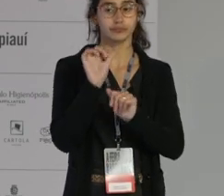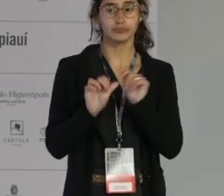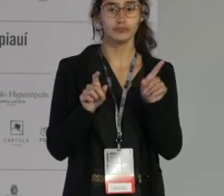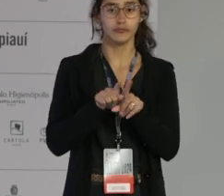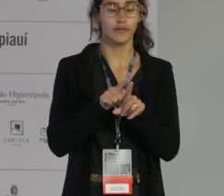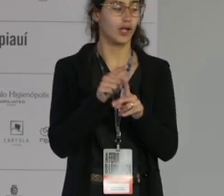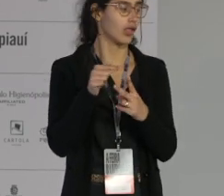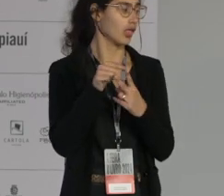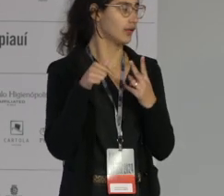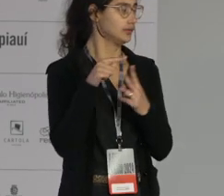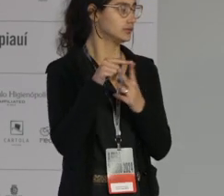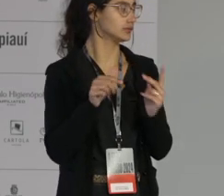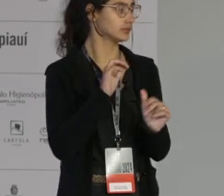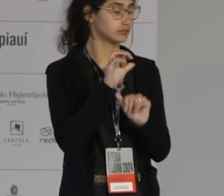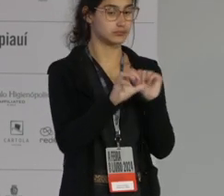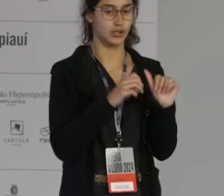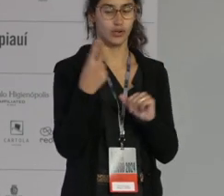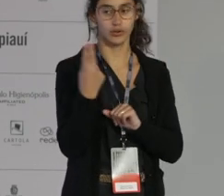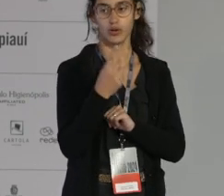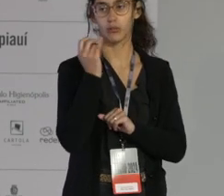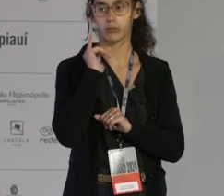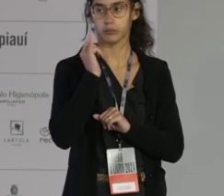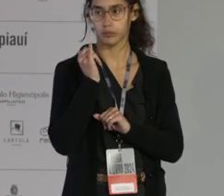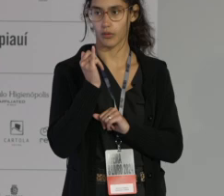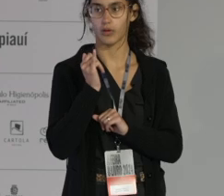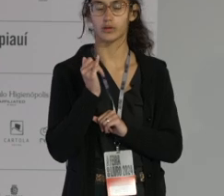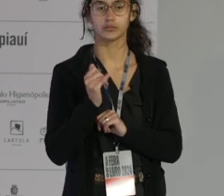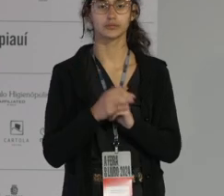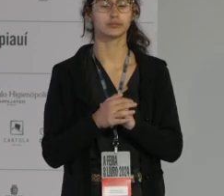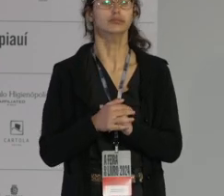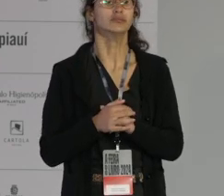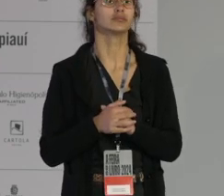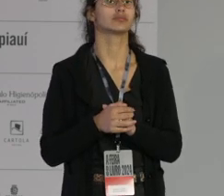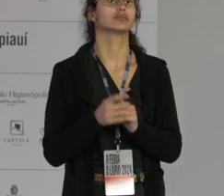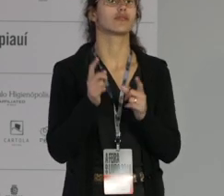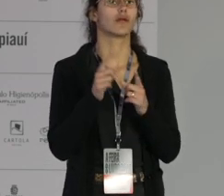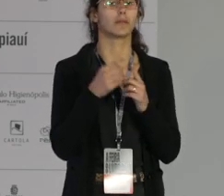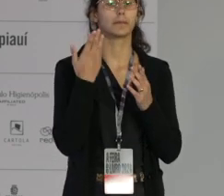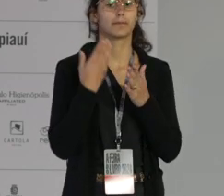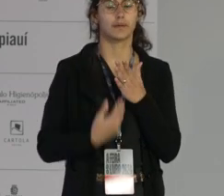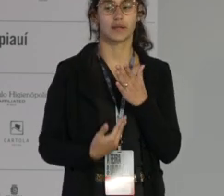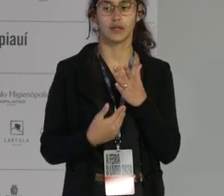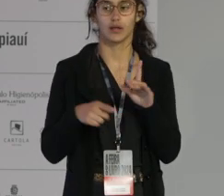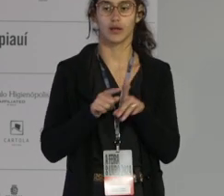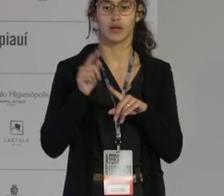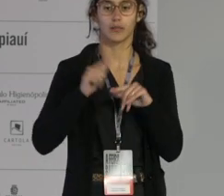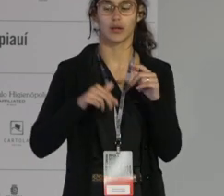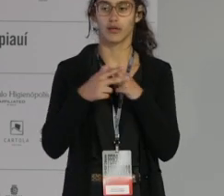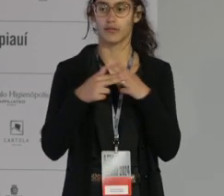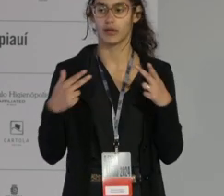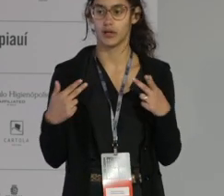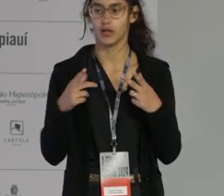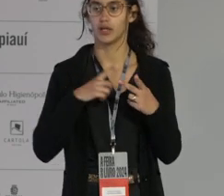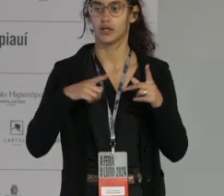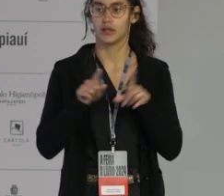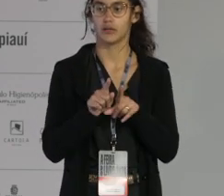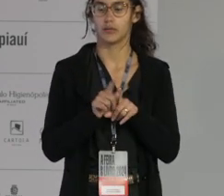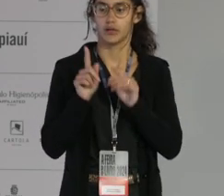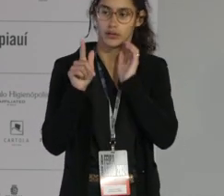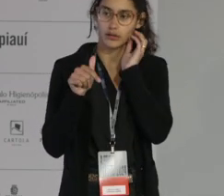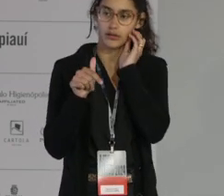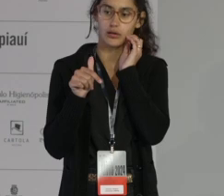viraram dois, se transformaram em dois contos, né? Essa coisa de perdendo, de perder coisa, que é meio